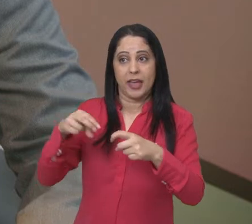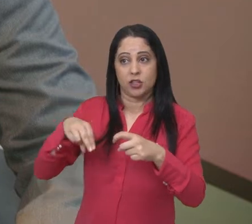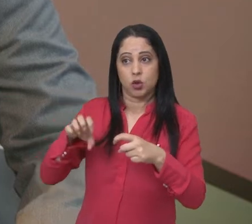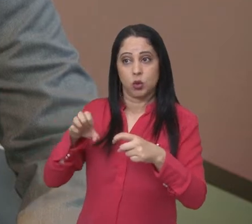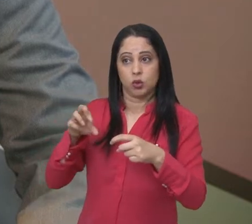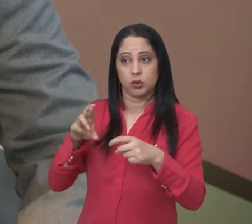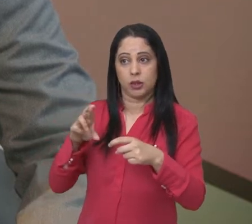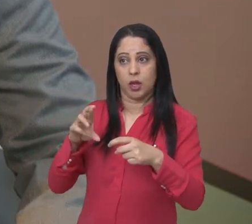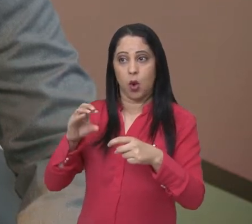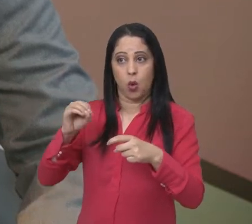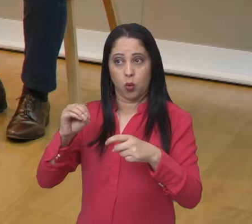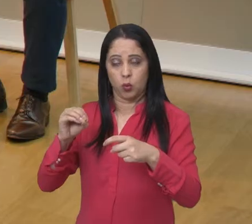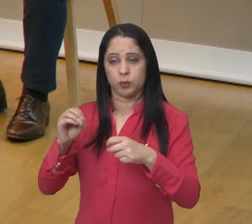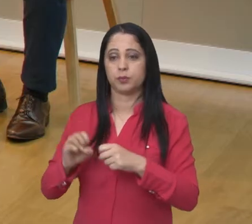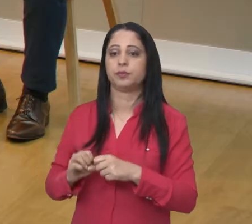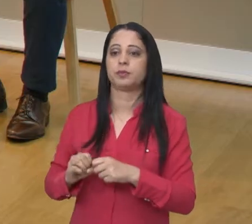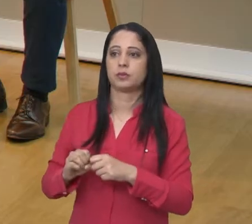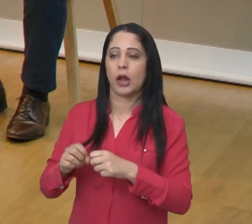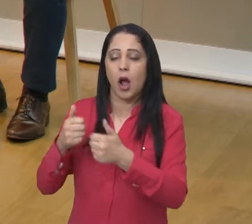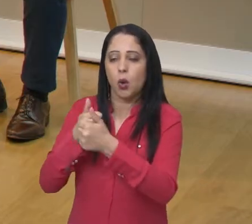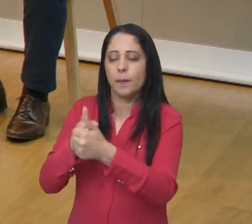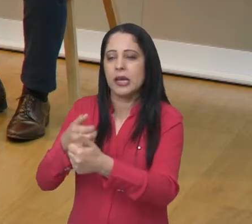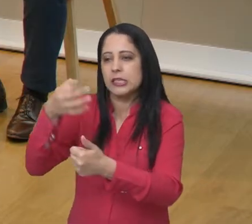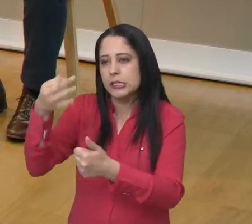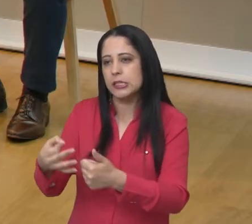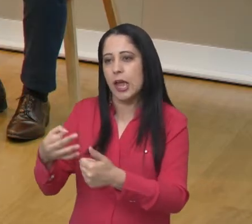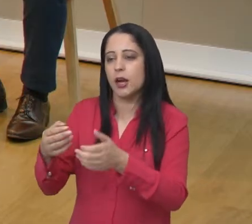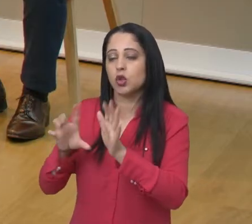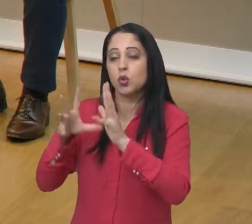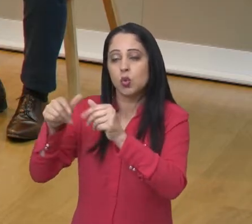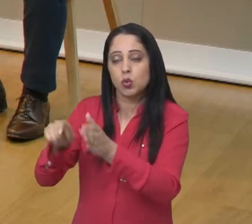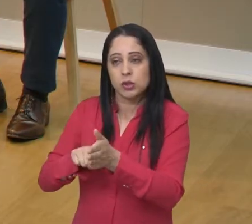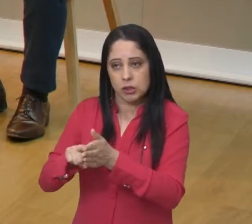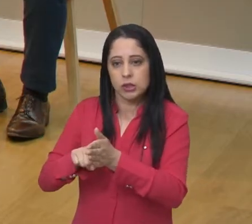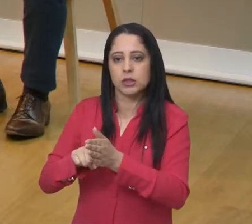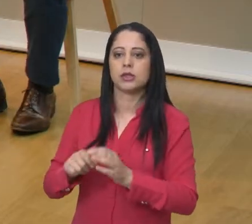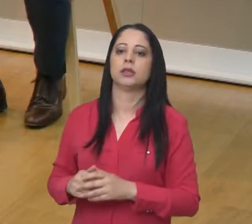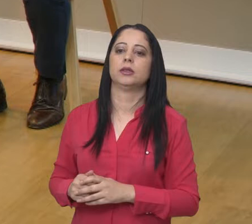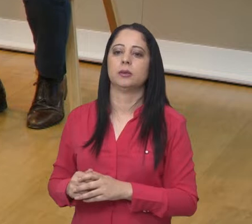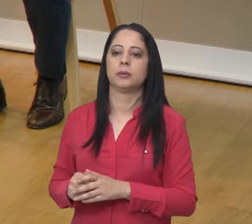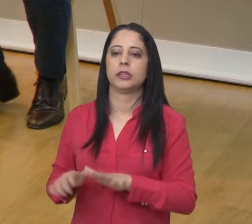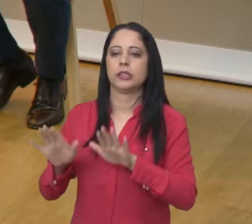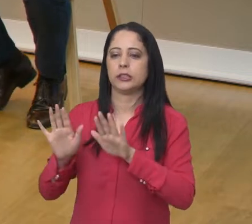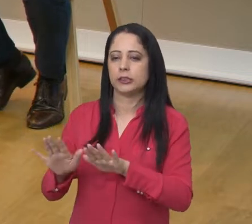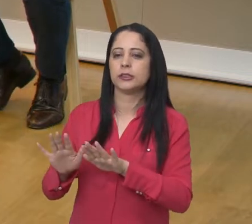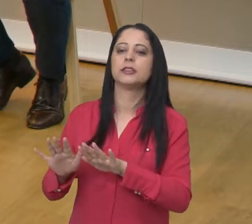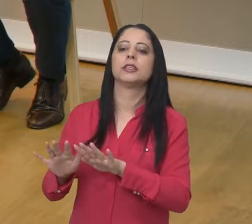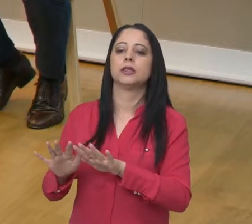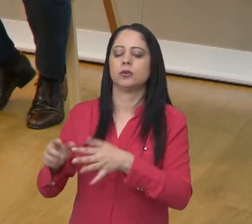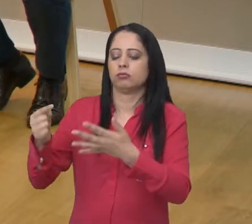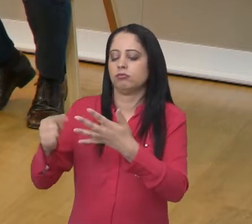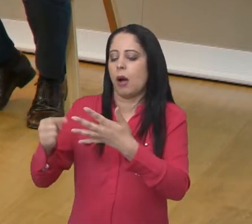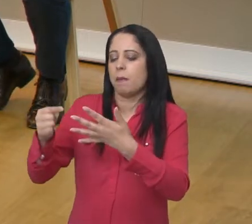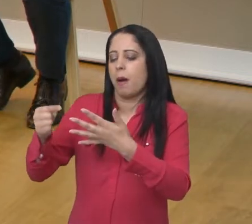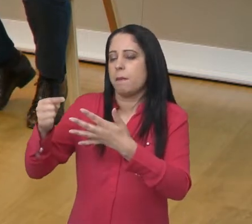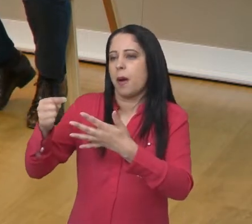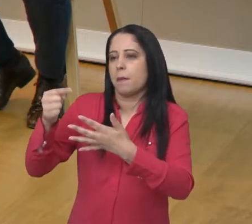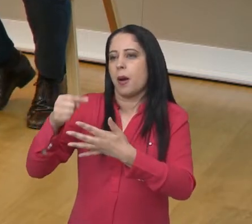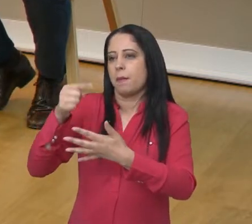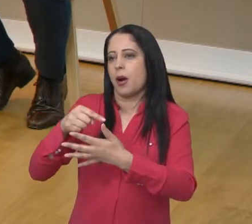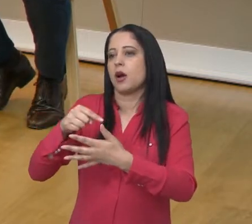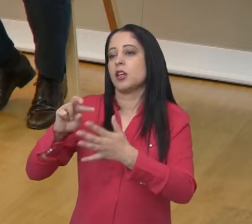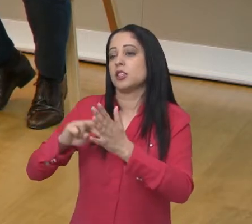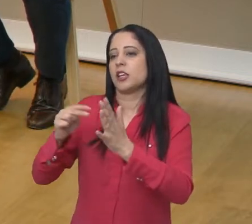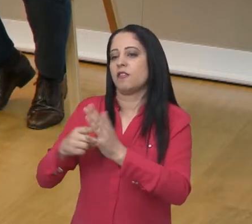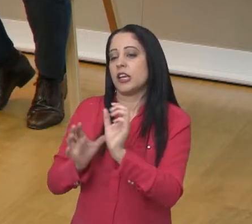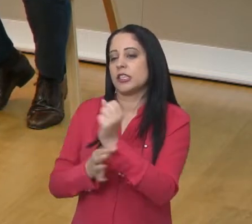acompanha toda a resposta dos nervos da medula durante todo o procedimento cirúrgico. Todas essas coisas aumentam